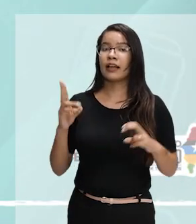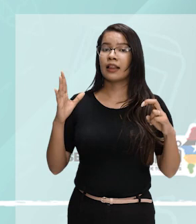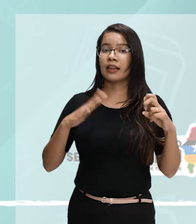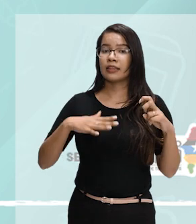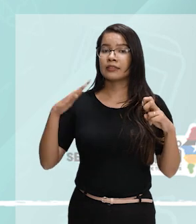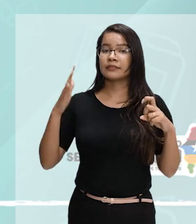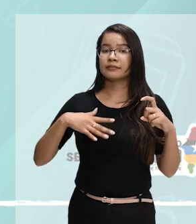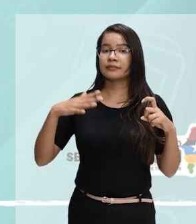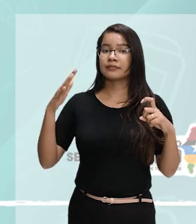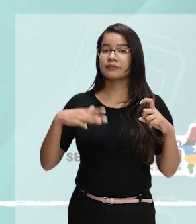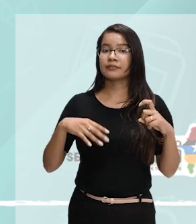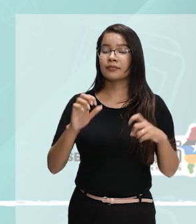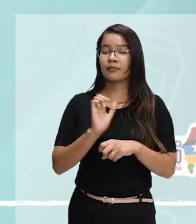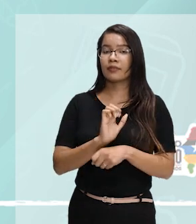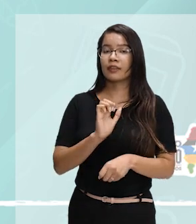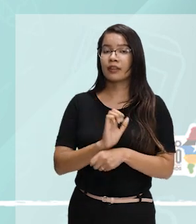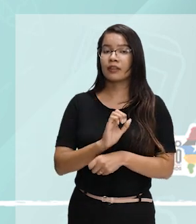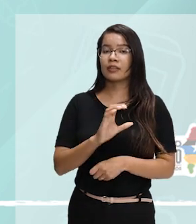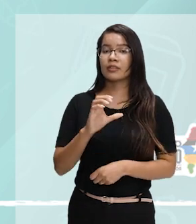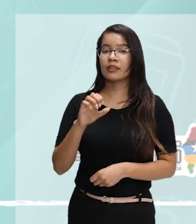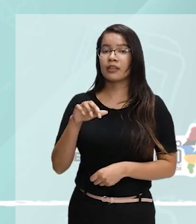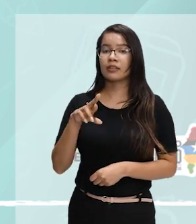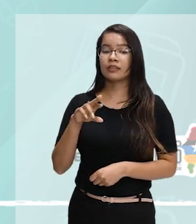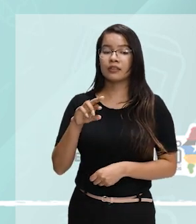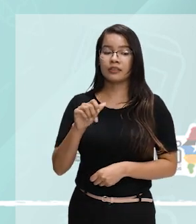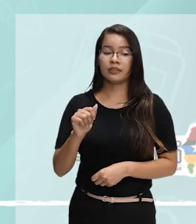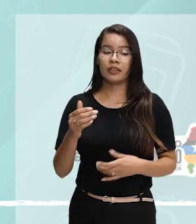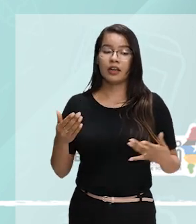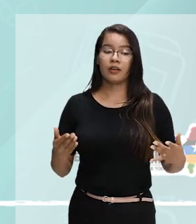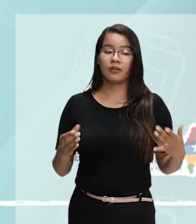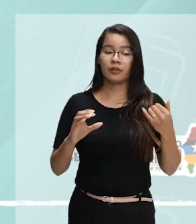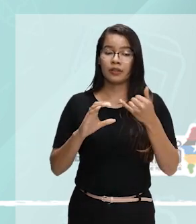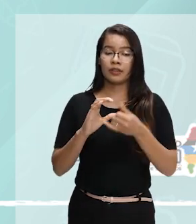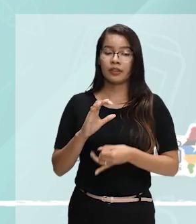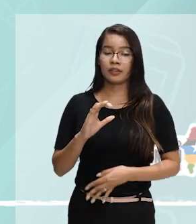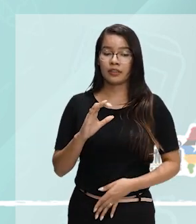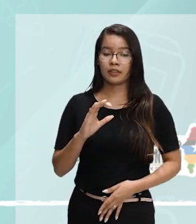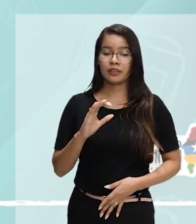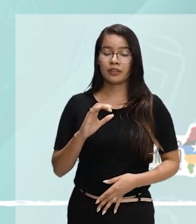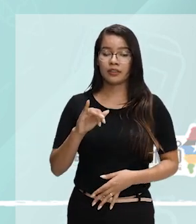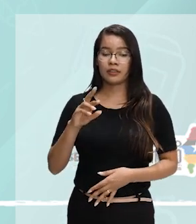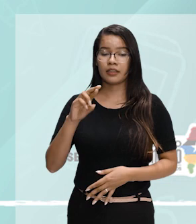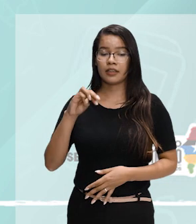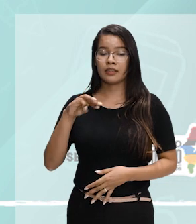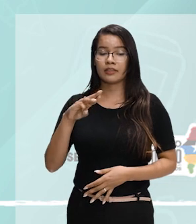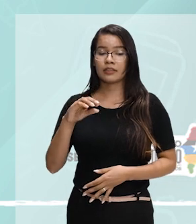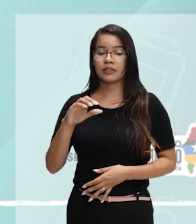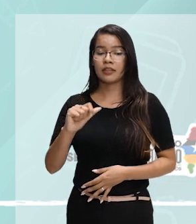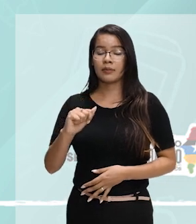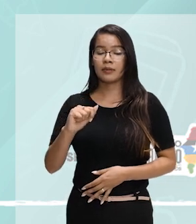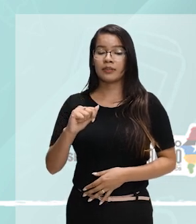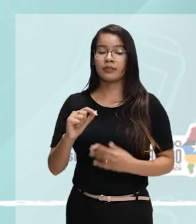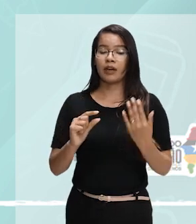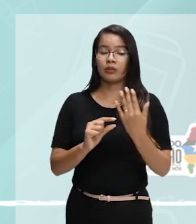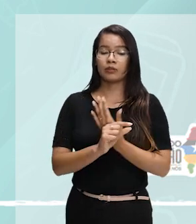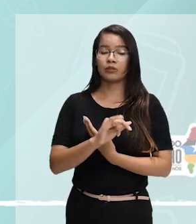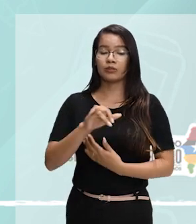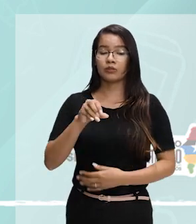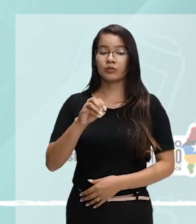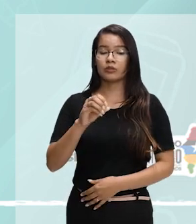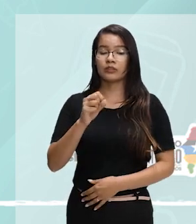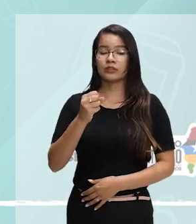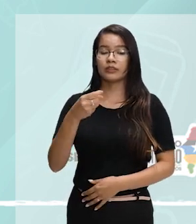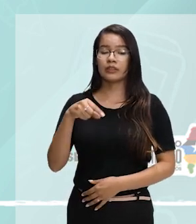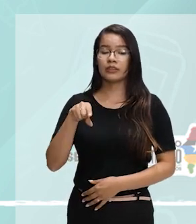questões? Ao caracterizar Iracema, José de Alencar relaciona